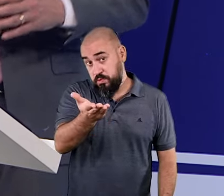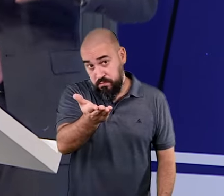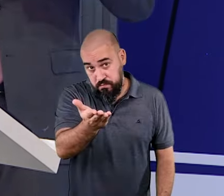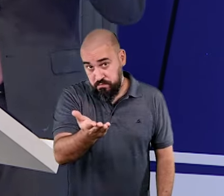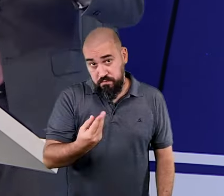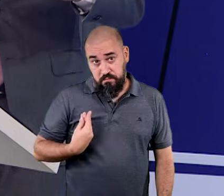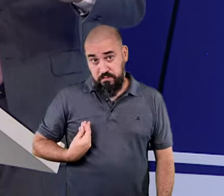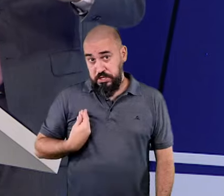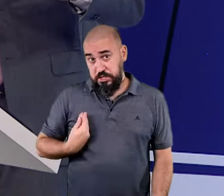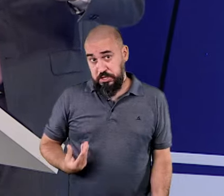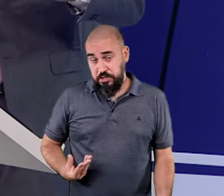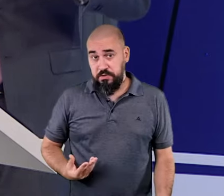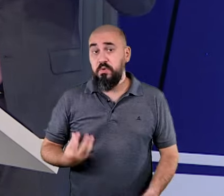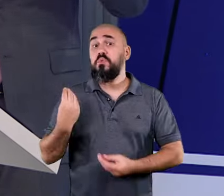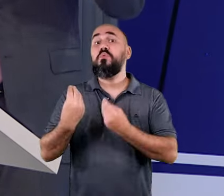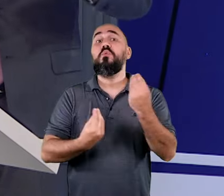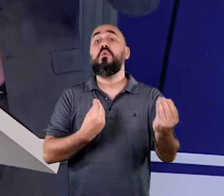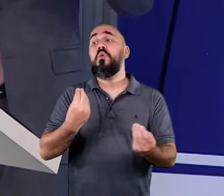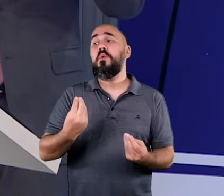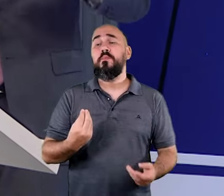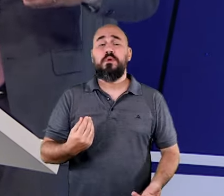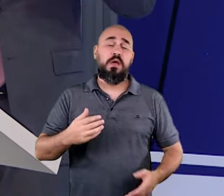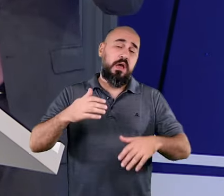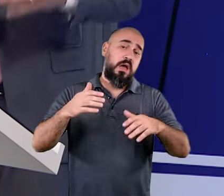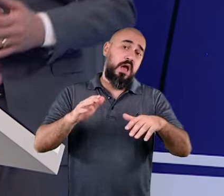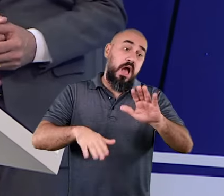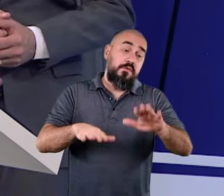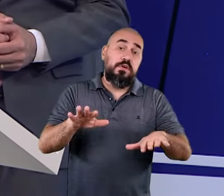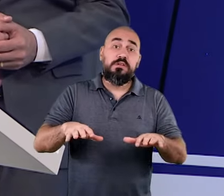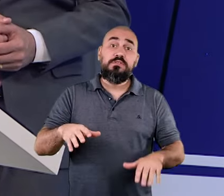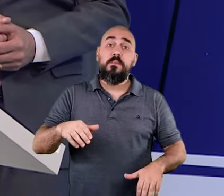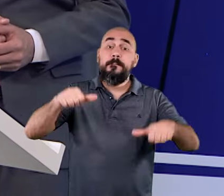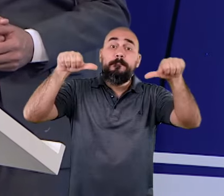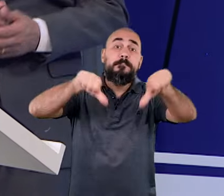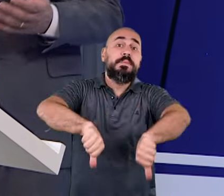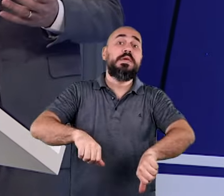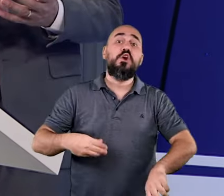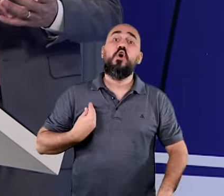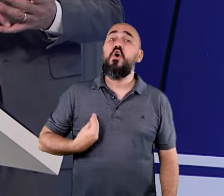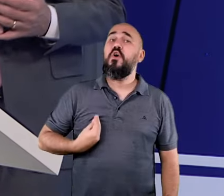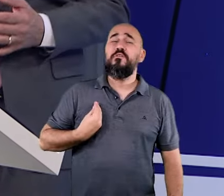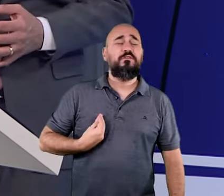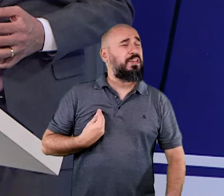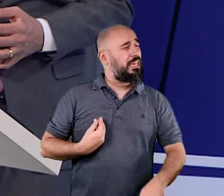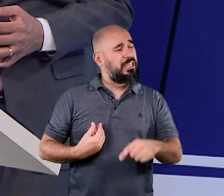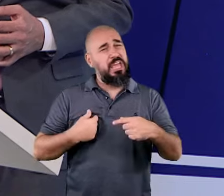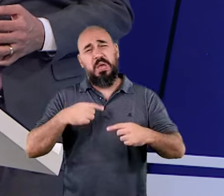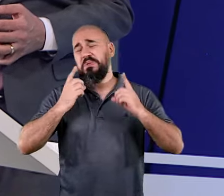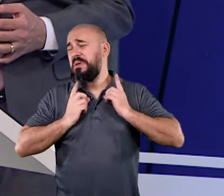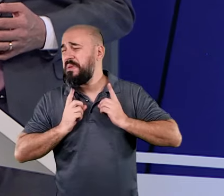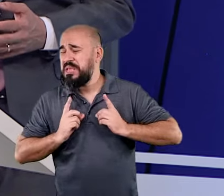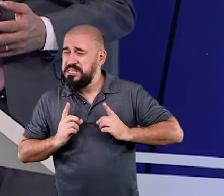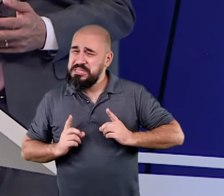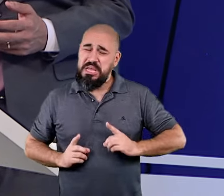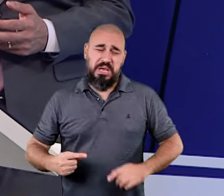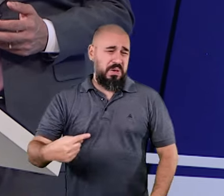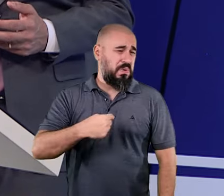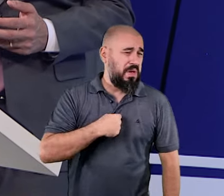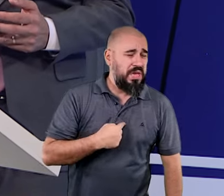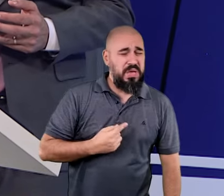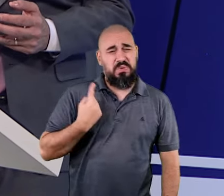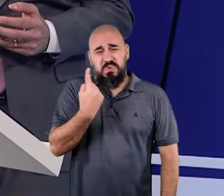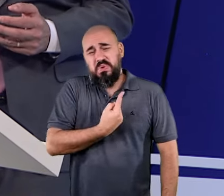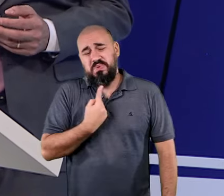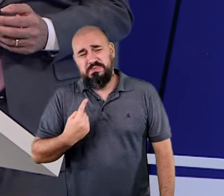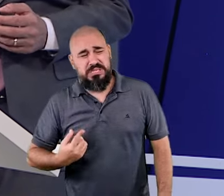que está enfrentando o pior momento da sua história. Você está com depressão, se